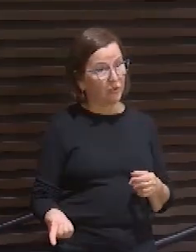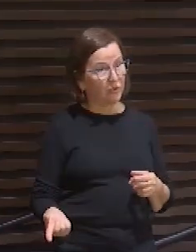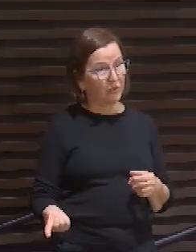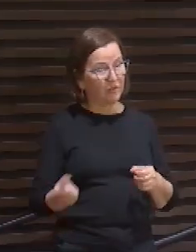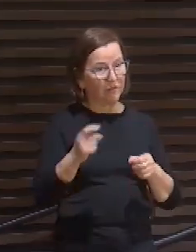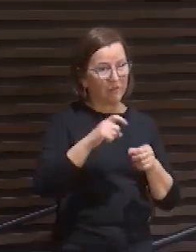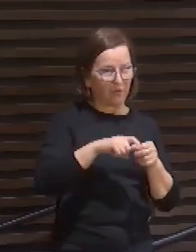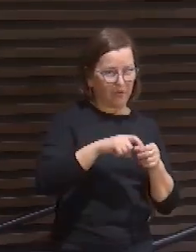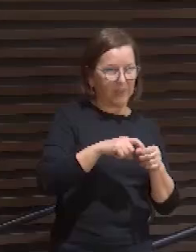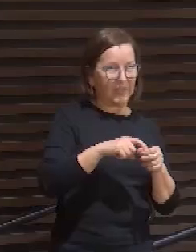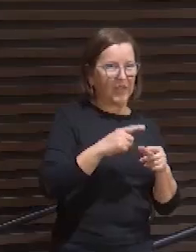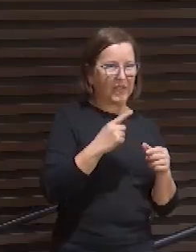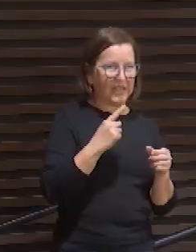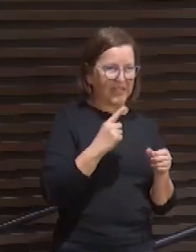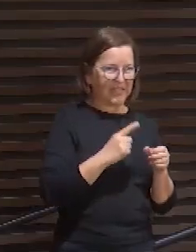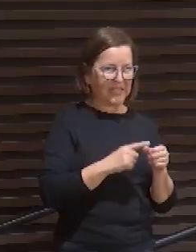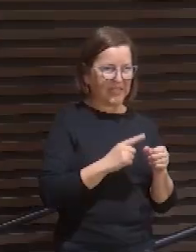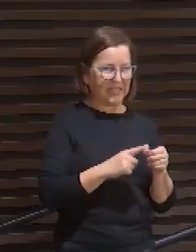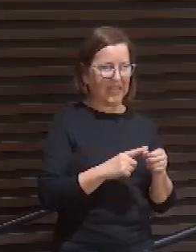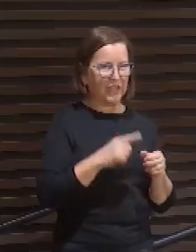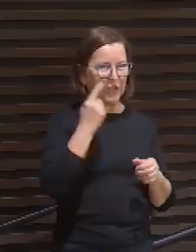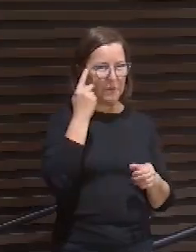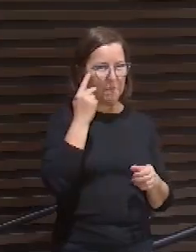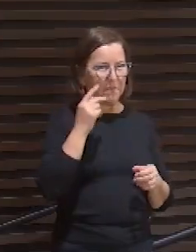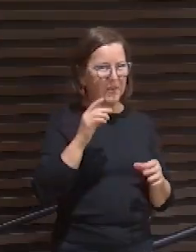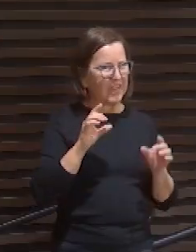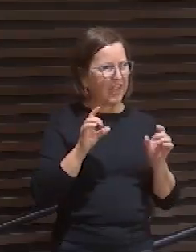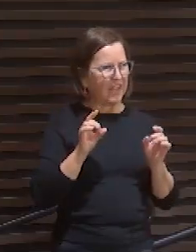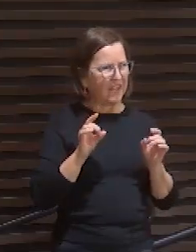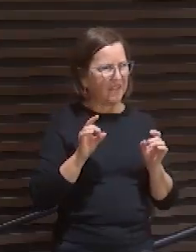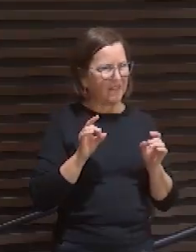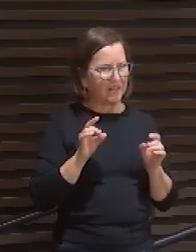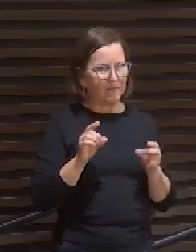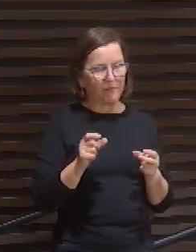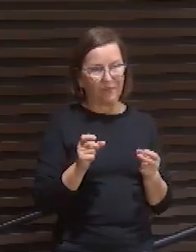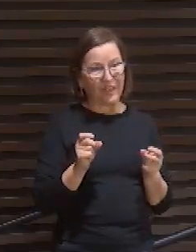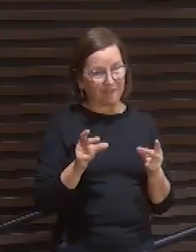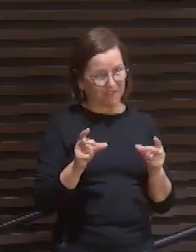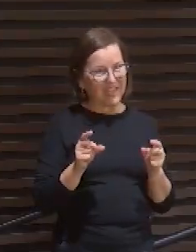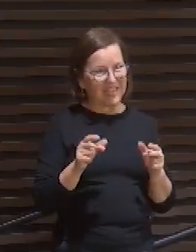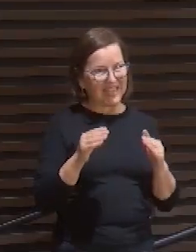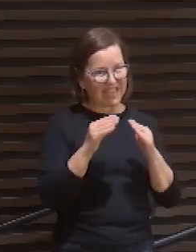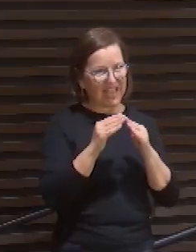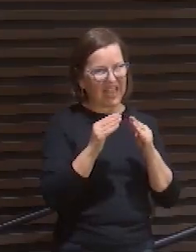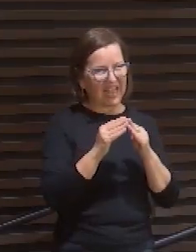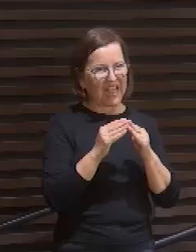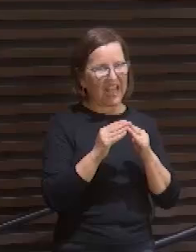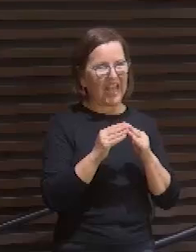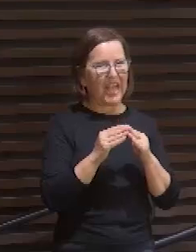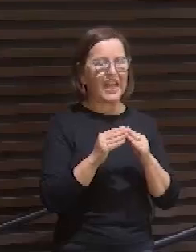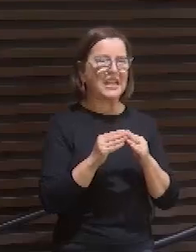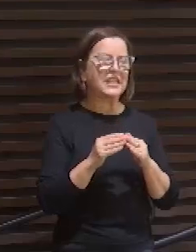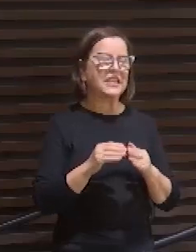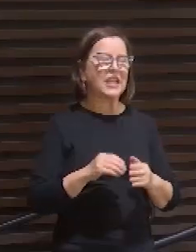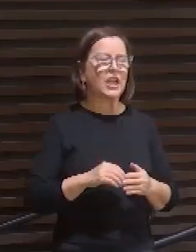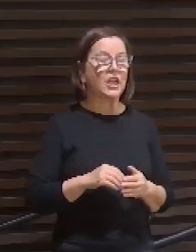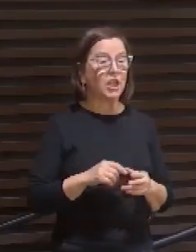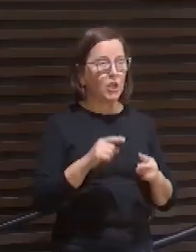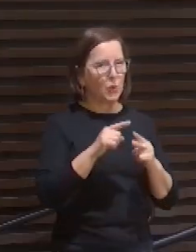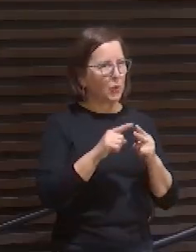para desmanchar, vender a casa, tirar as coisas, e os dois incrédulos,